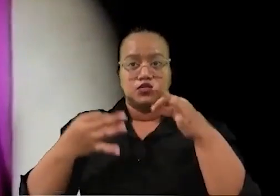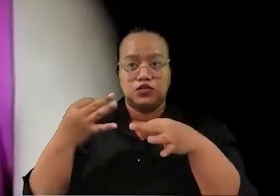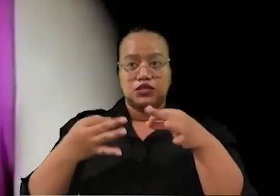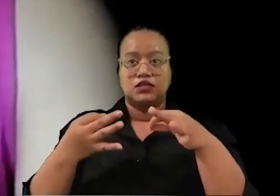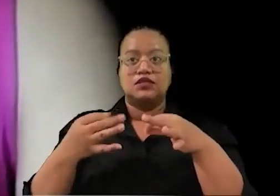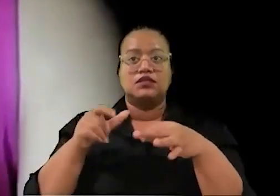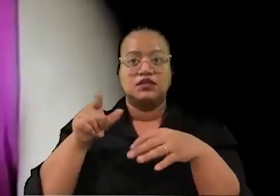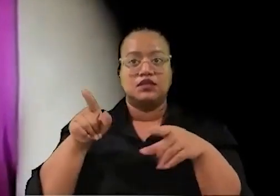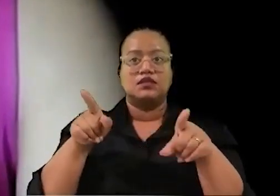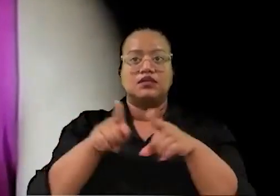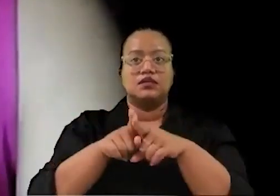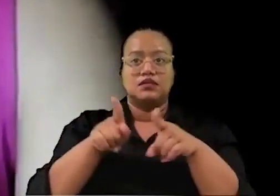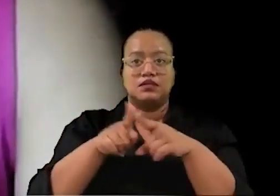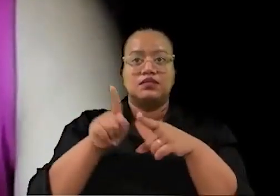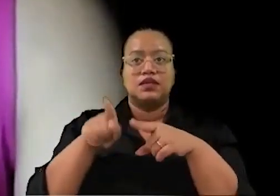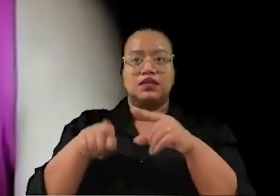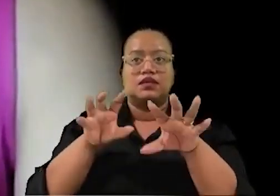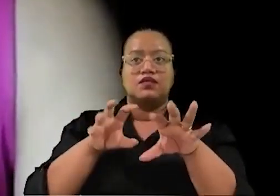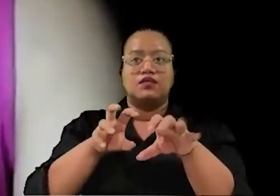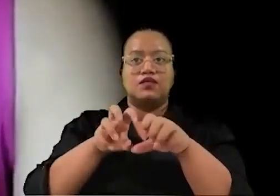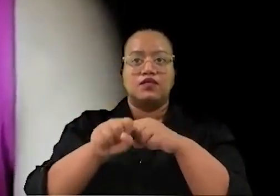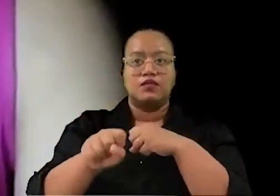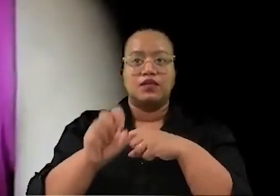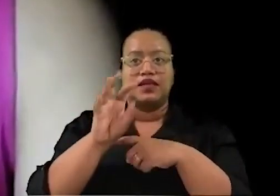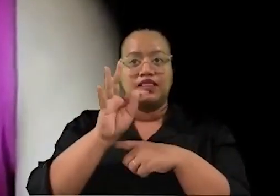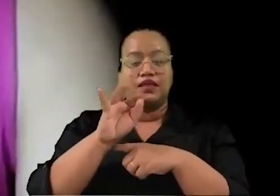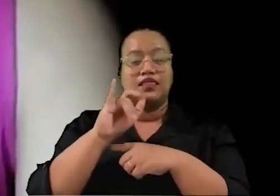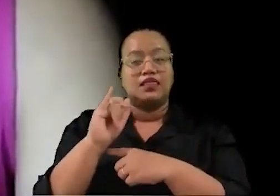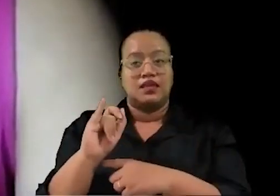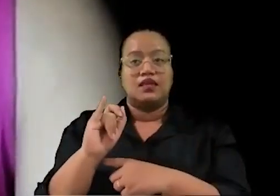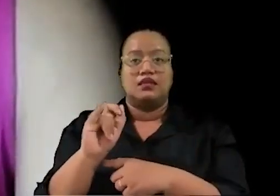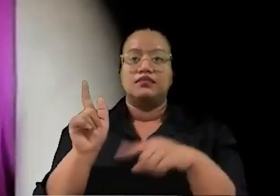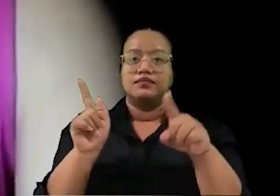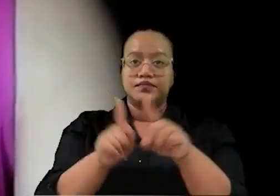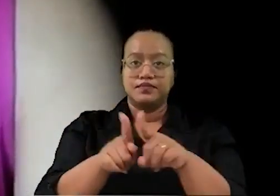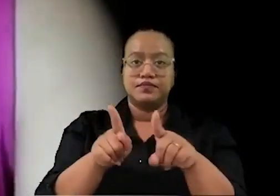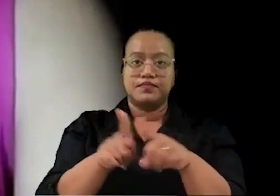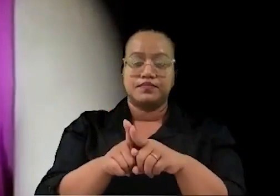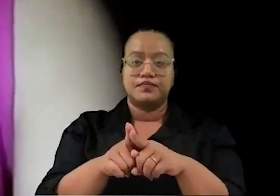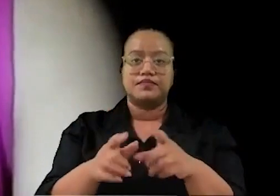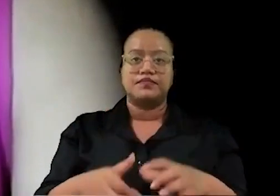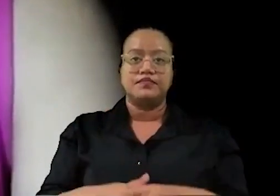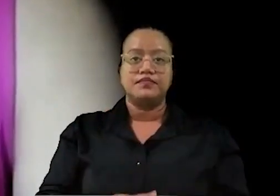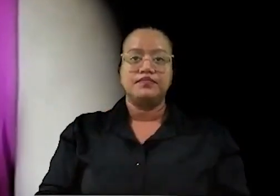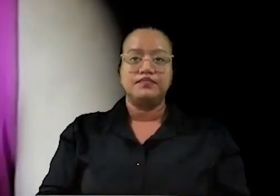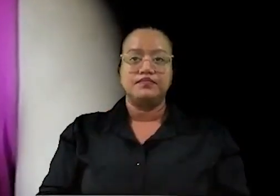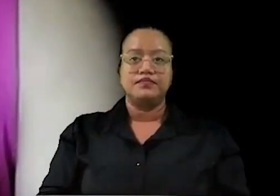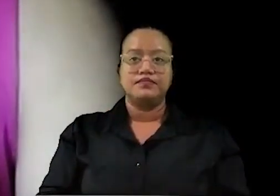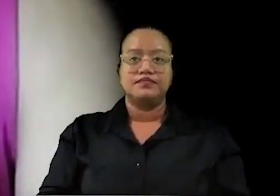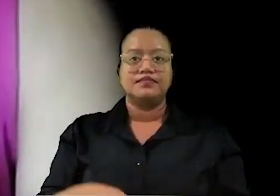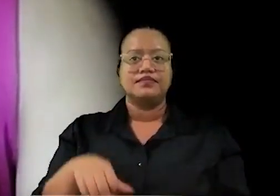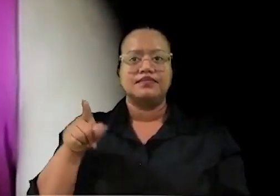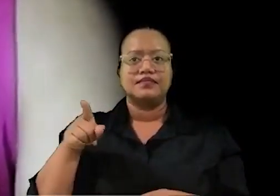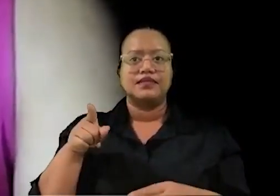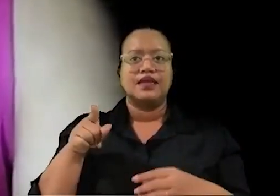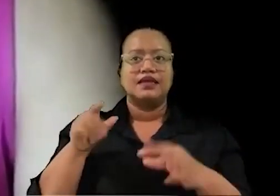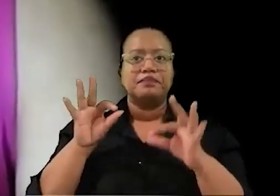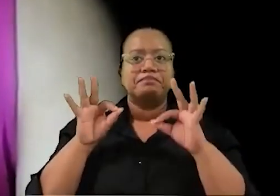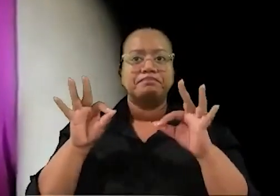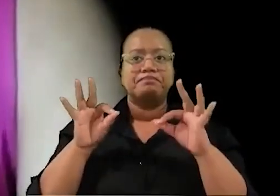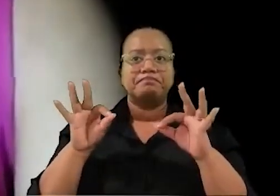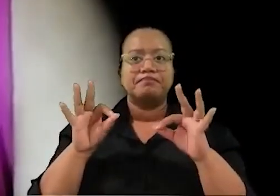computação e é uma preciosidade que a terceira região tem, né? Além